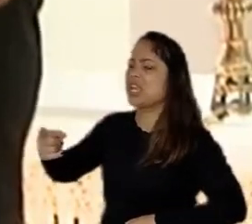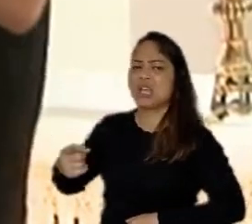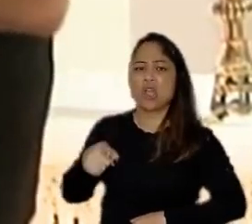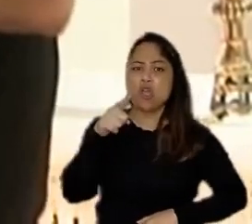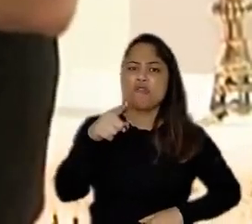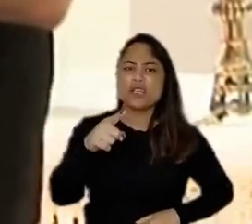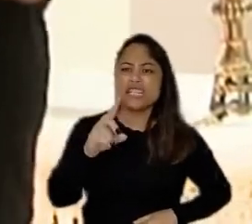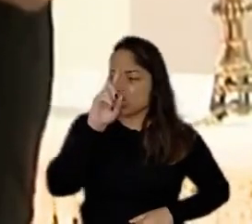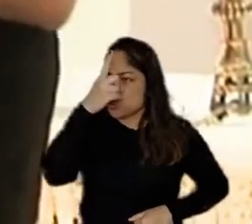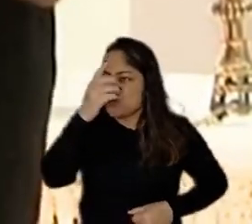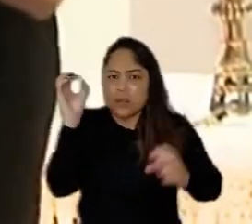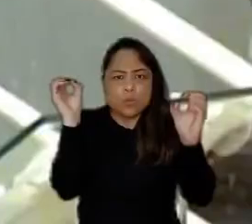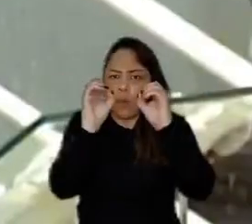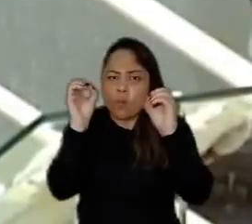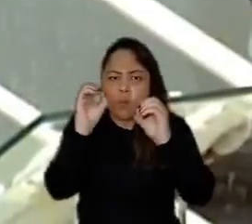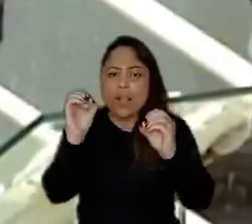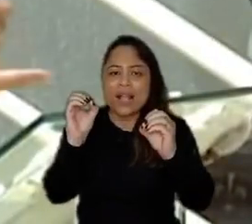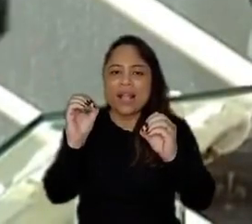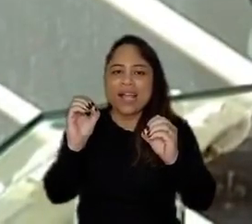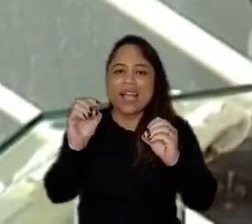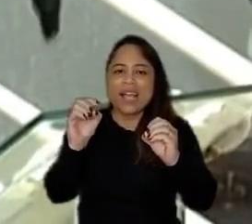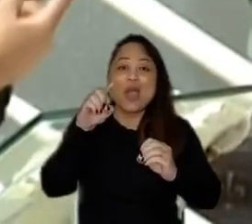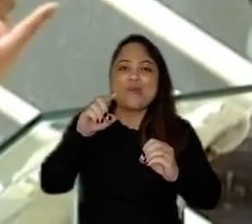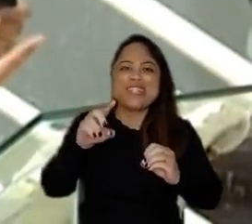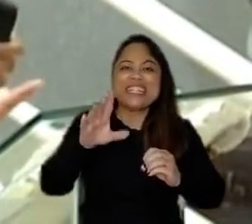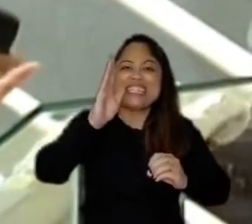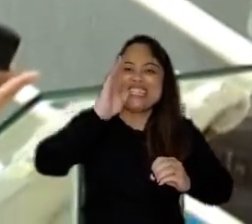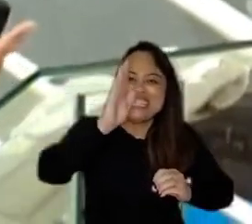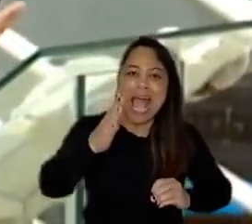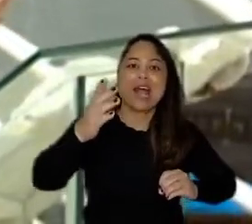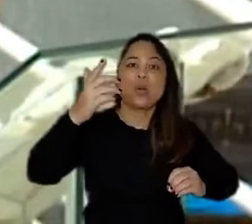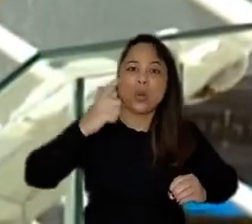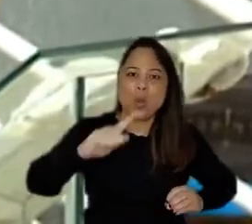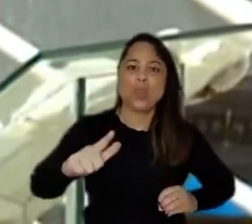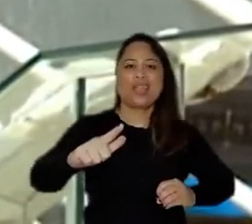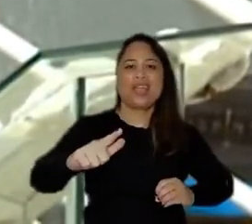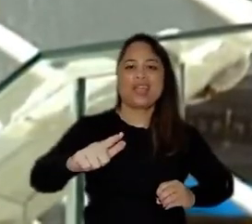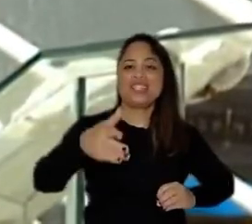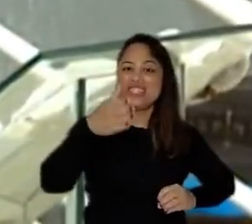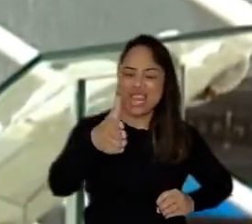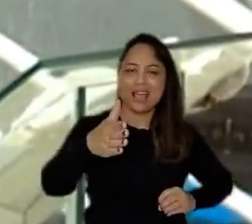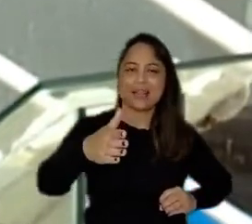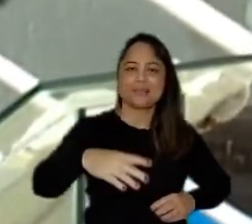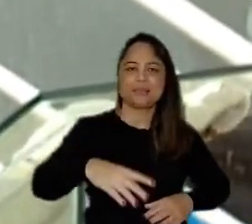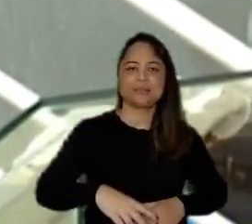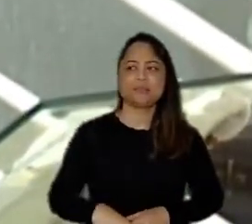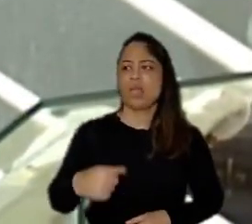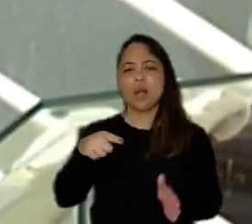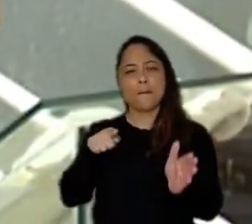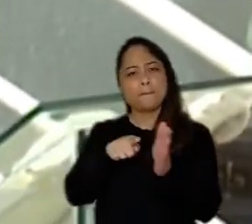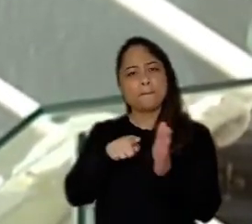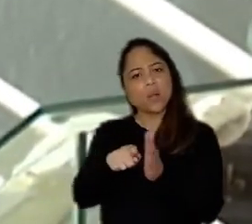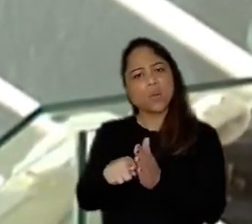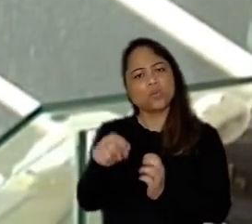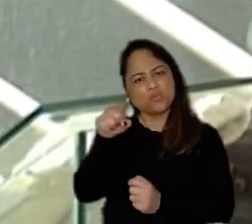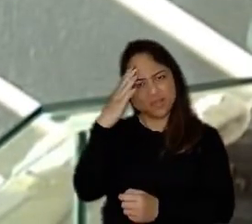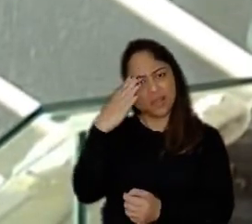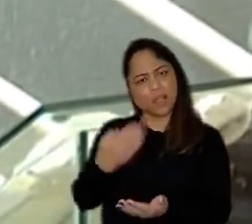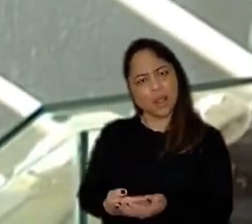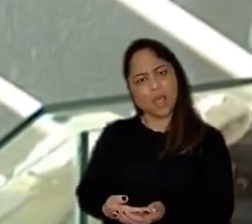no coração, já foi embora com isso em mãos. Aí eu pergunto: você crê?